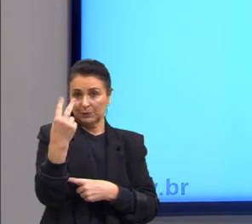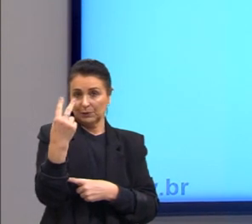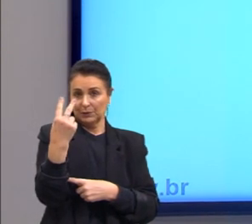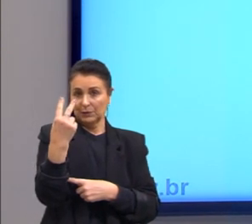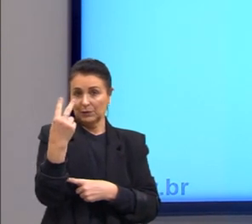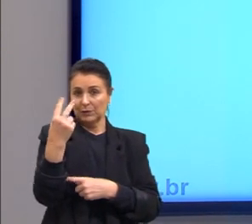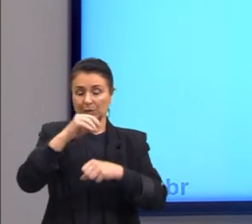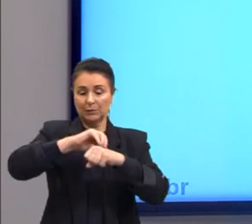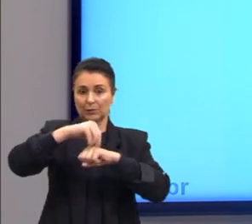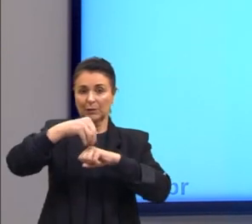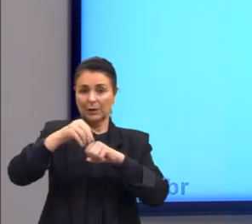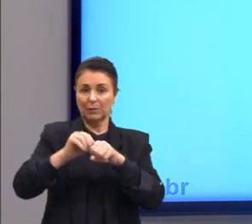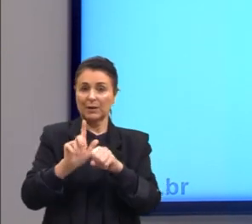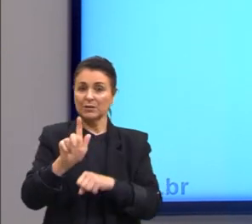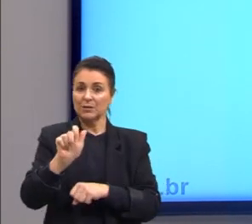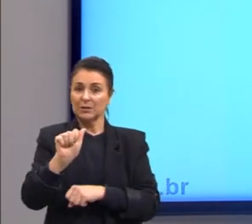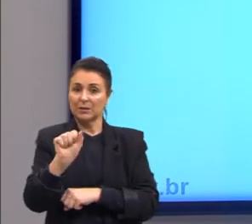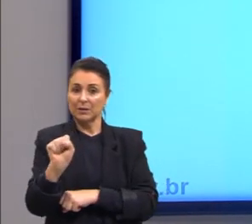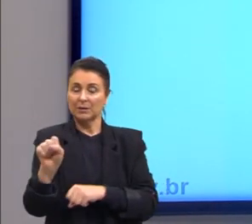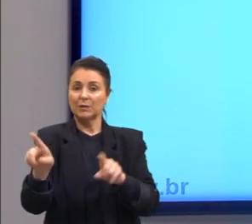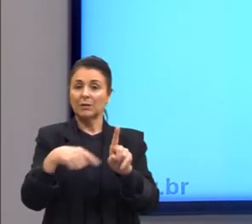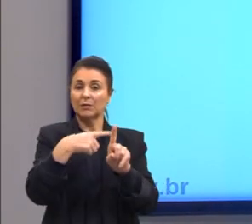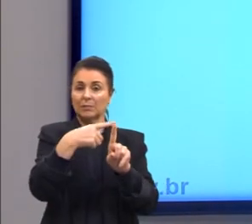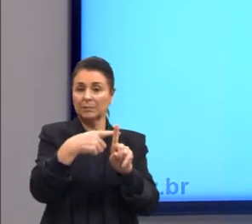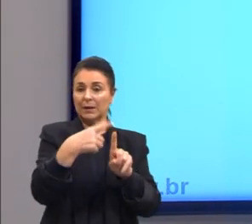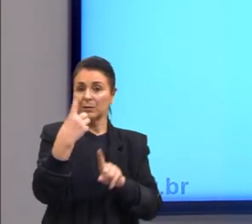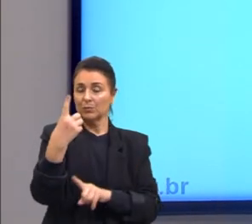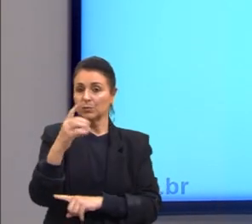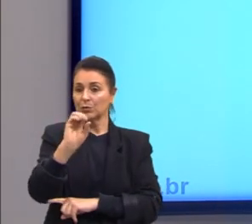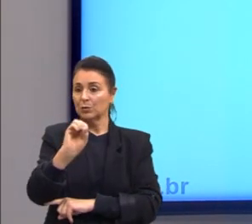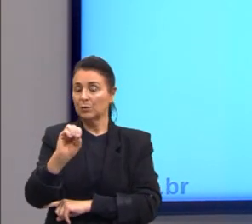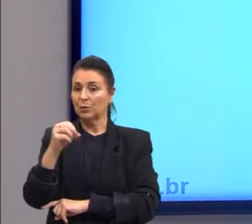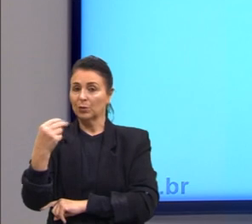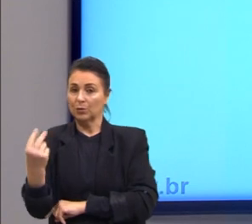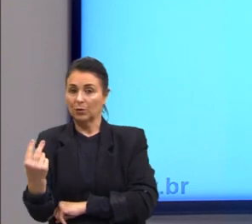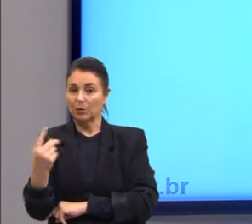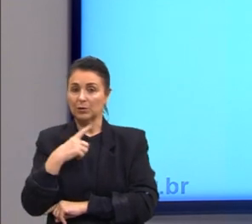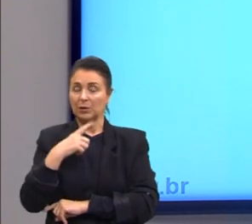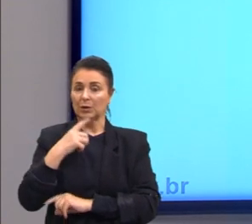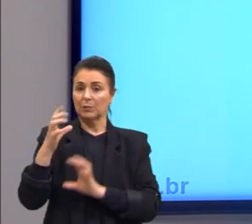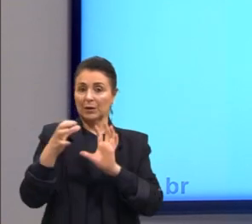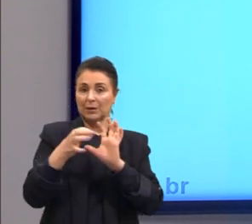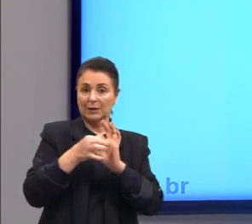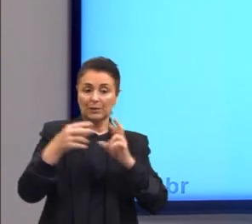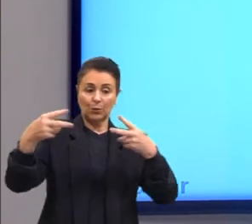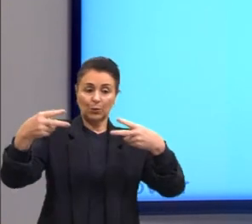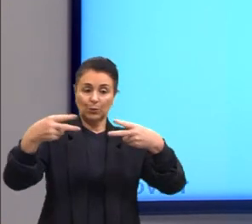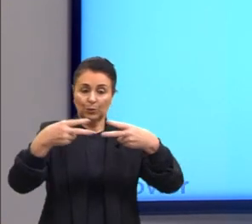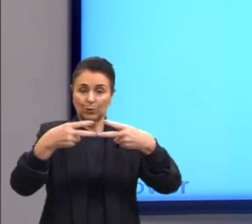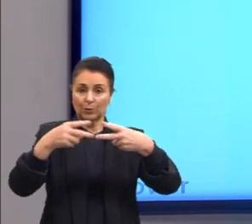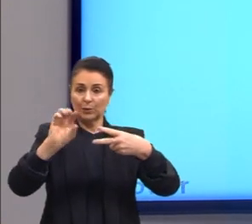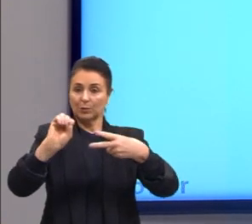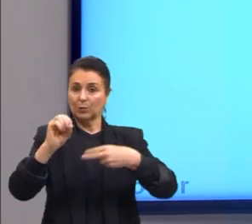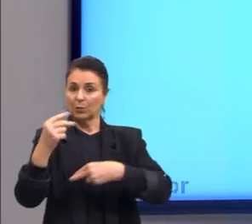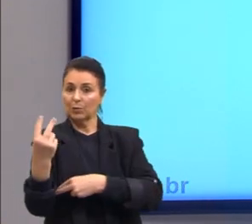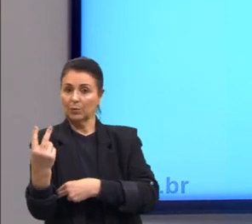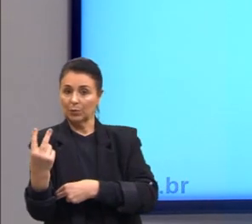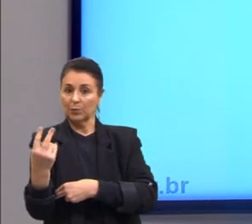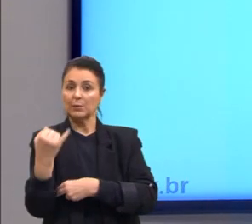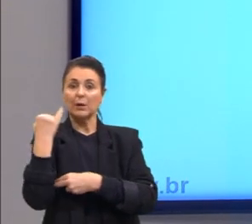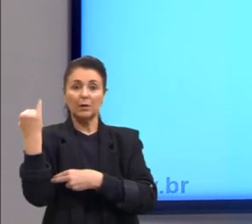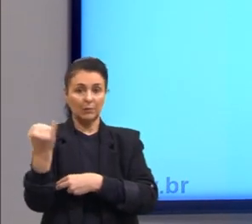moléculas de gás mais um de oxigênio então tem uma ligação dupla entre oxigênio importante